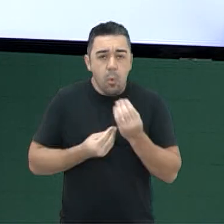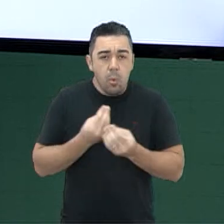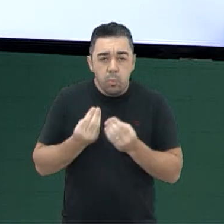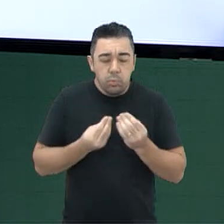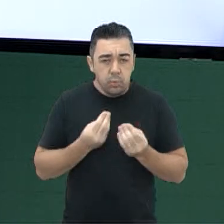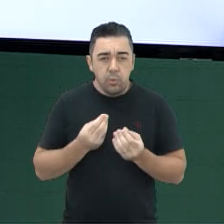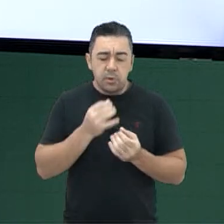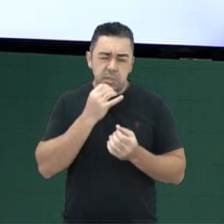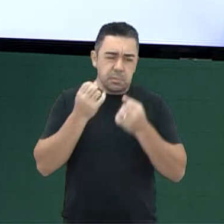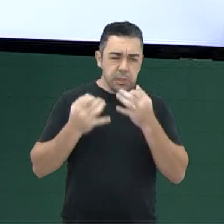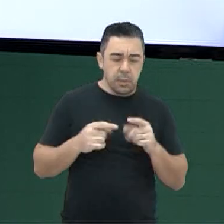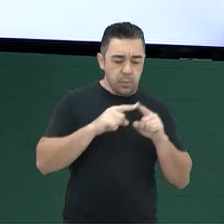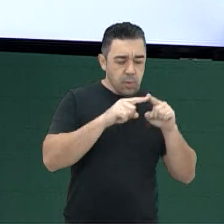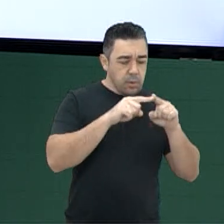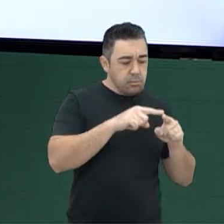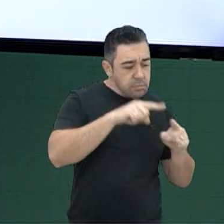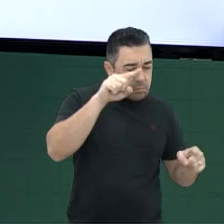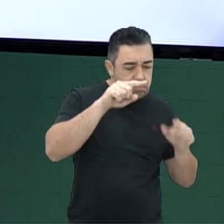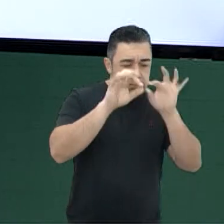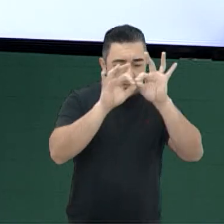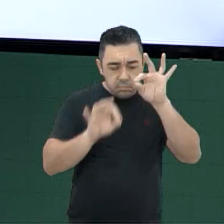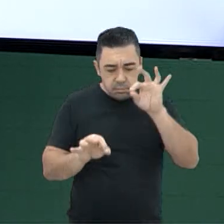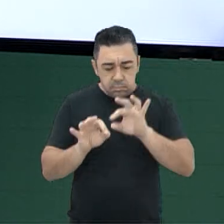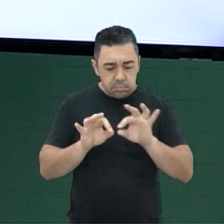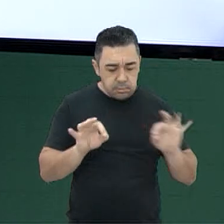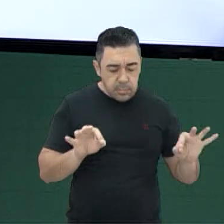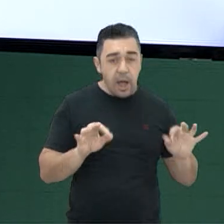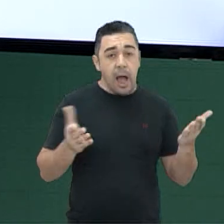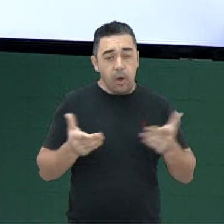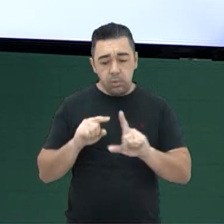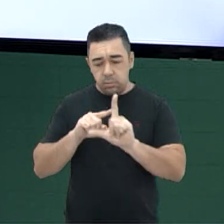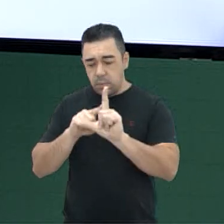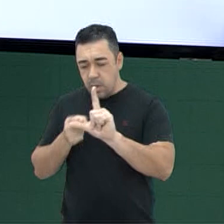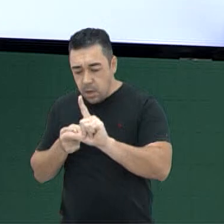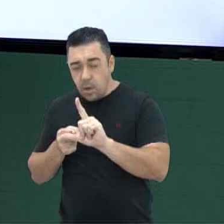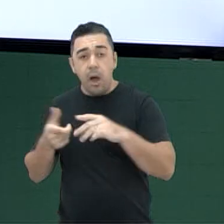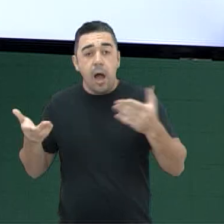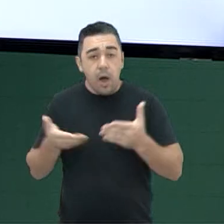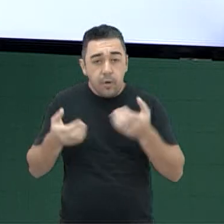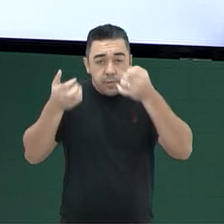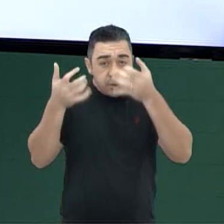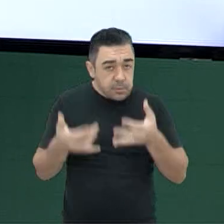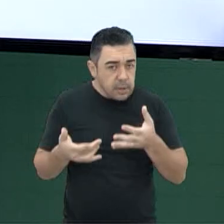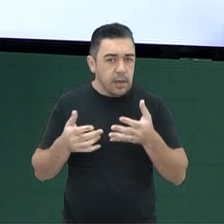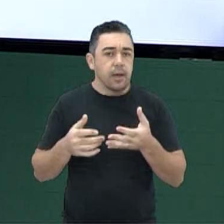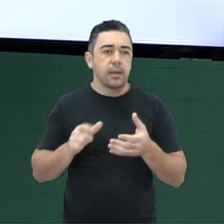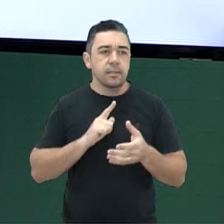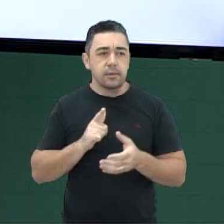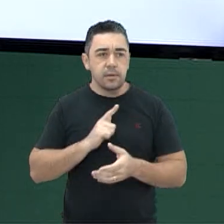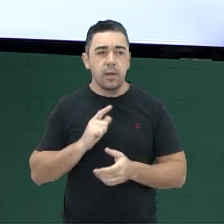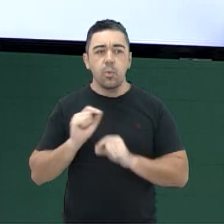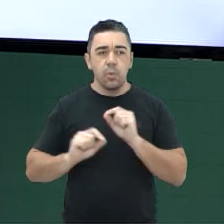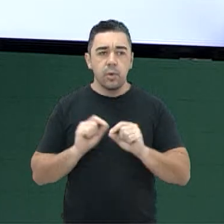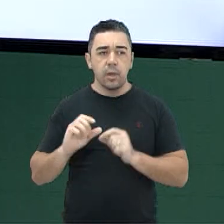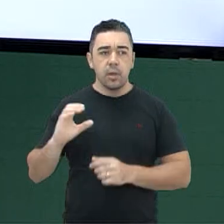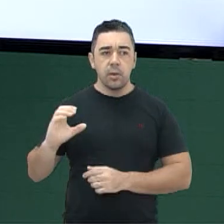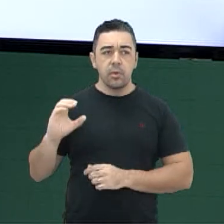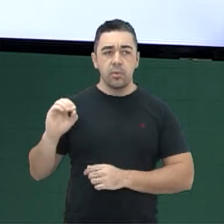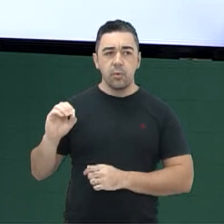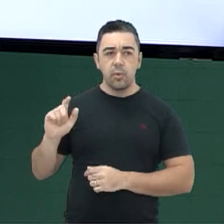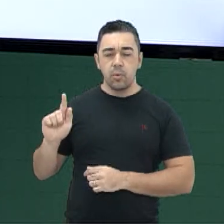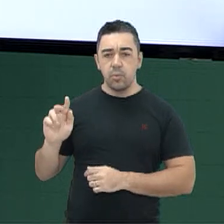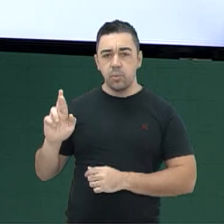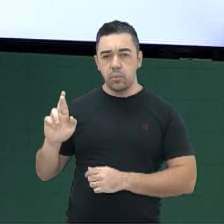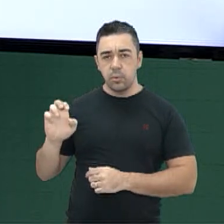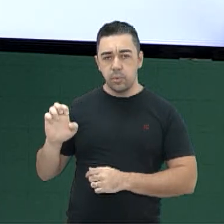Falamos sobre os seus lados, falamos dos seus ângulos e agora nós vamos falar sobre os seus casos de congruência. Na última aula nós